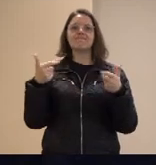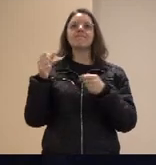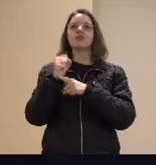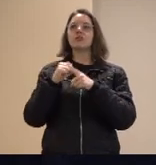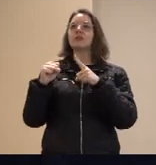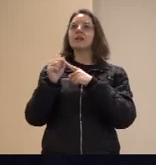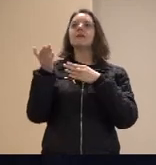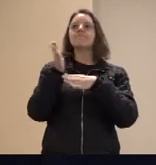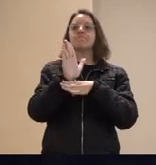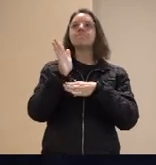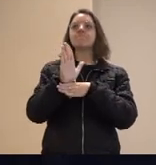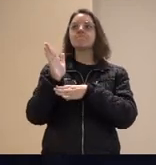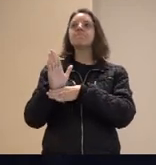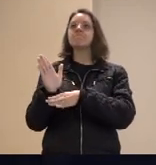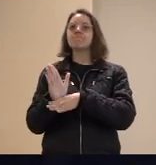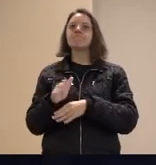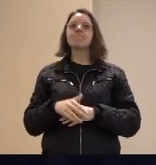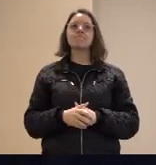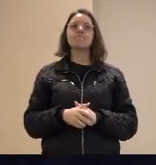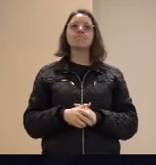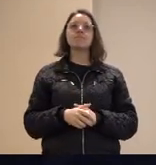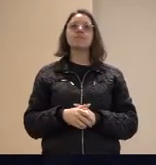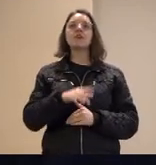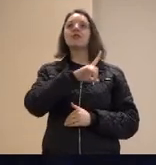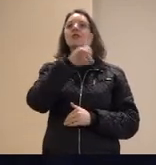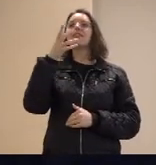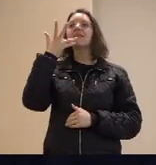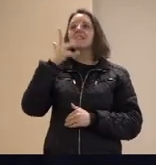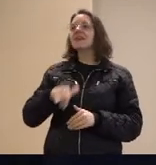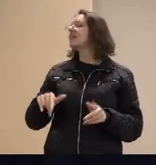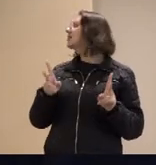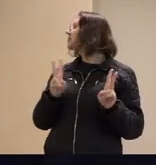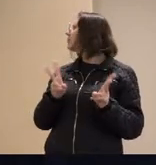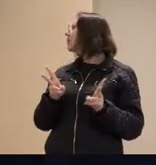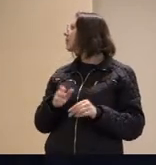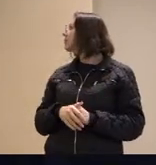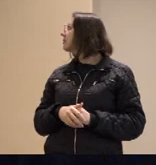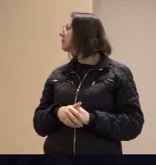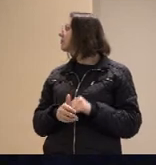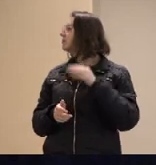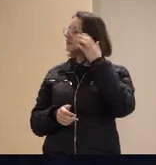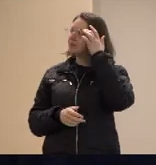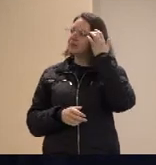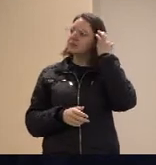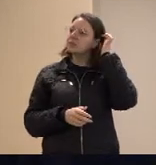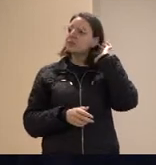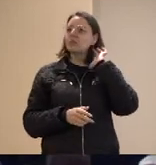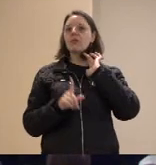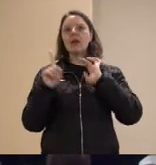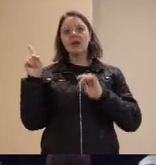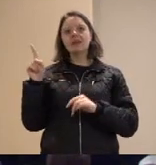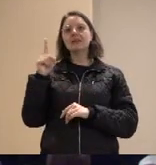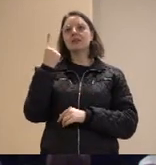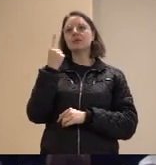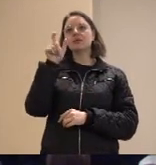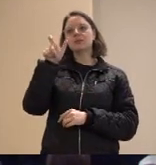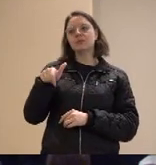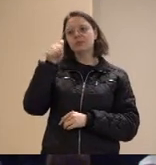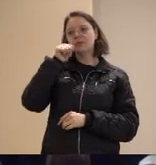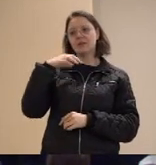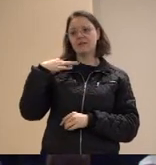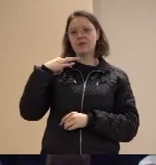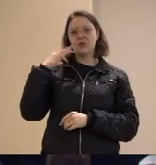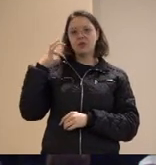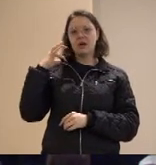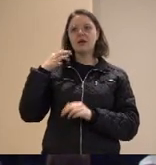da cidade. Dia das Crianças, a mesma coisa. Elas mesmo, essa é uma das voluntárias, elas